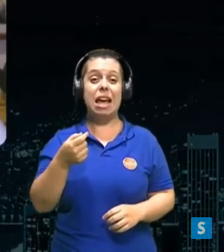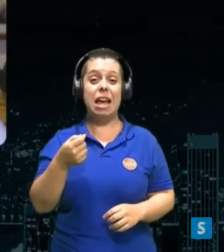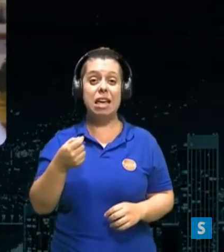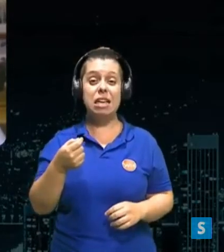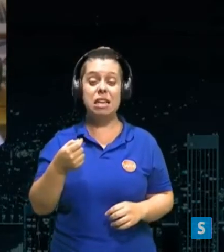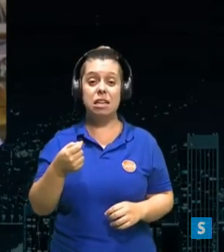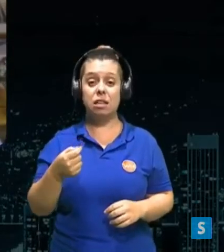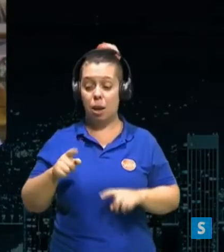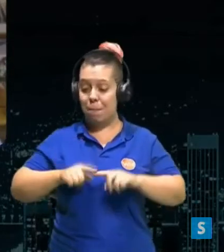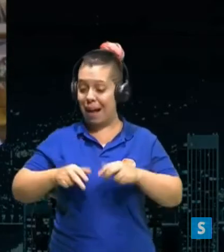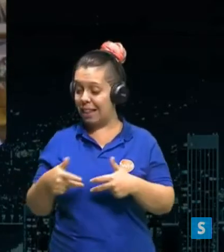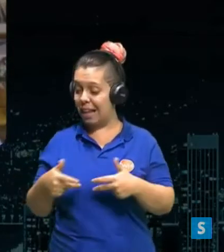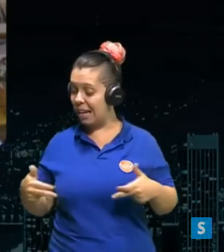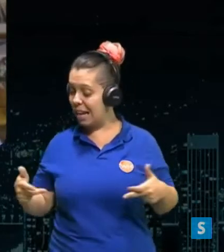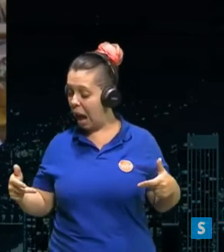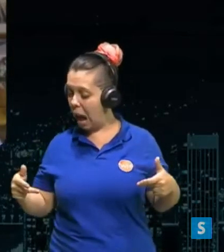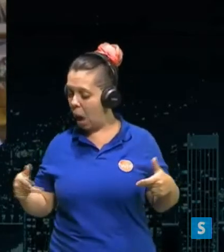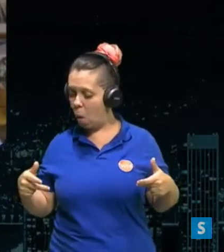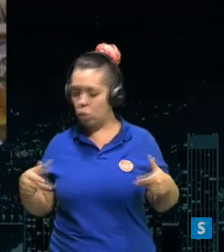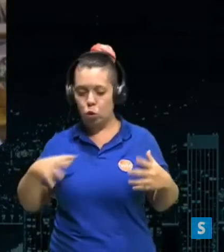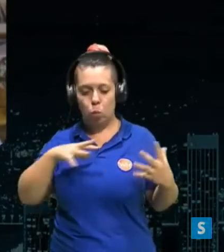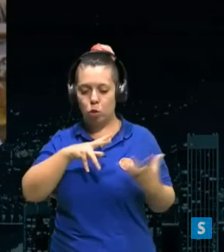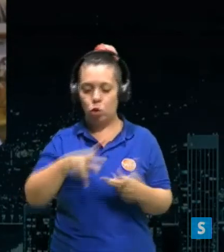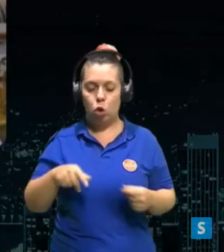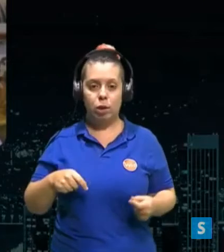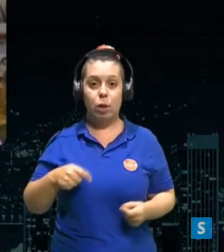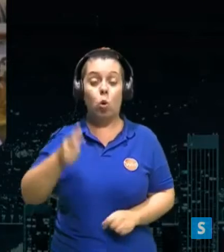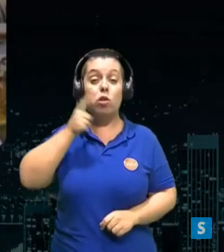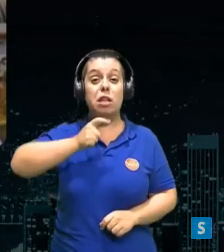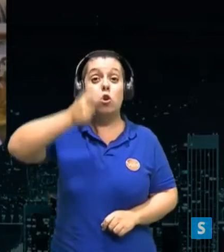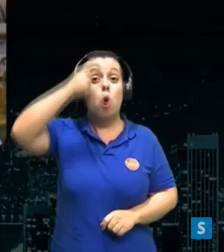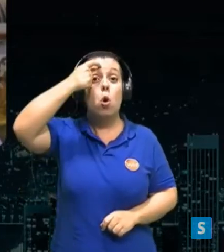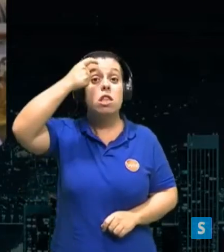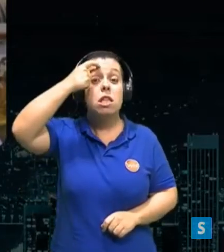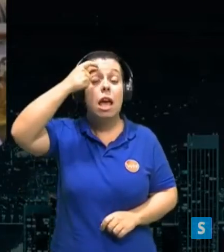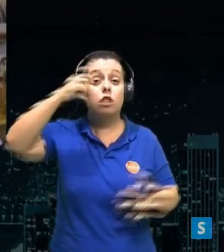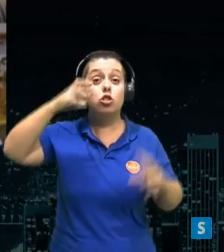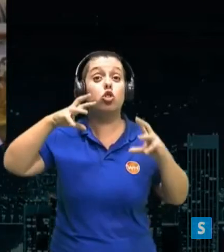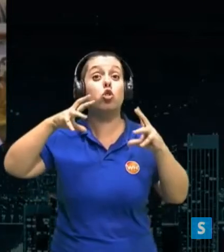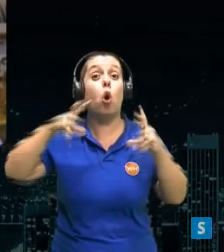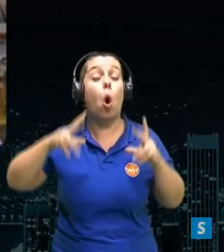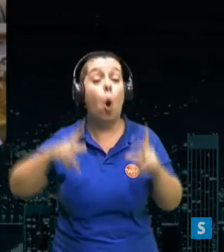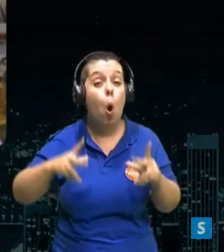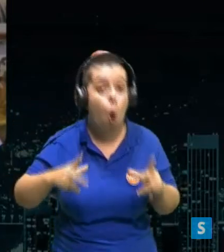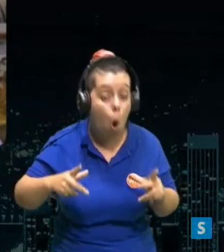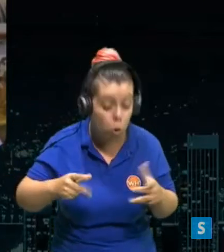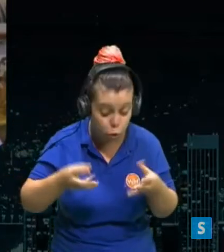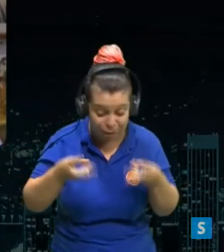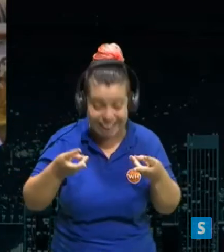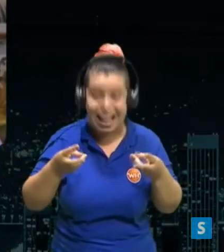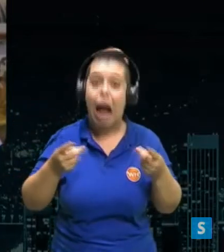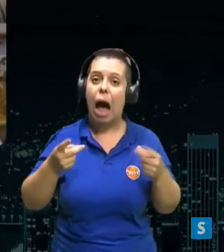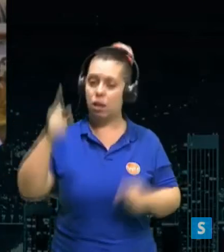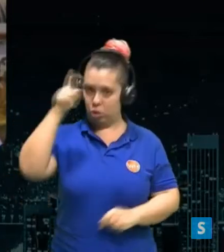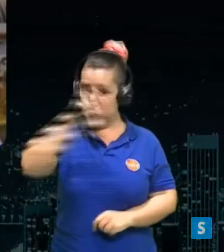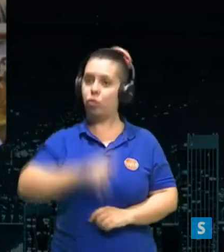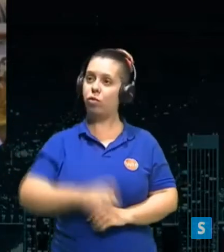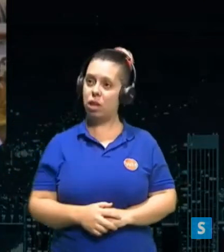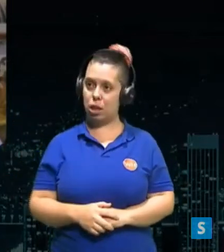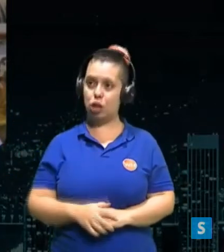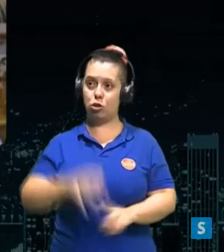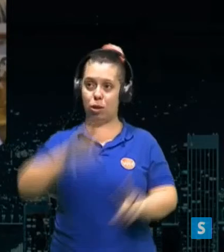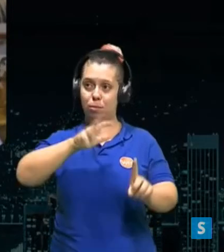é difícil você se manter consciente de todas as externalidades e efeitos